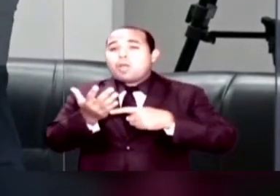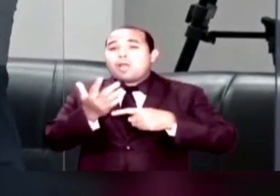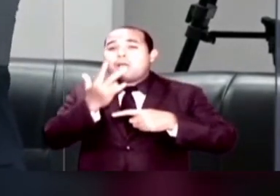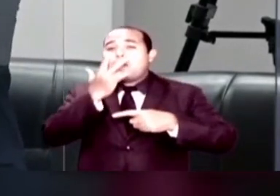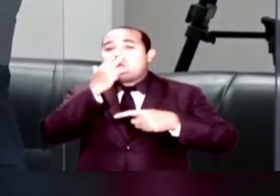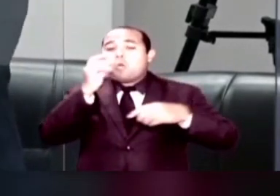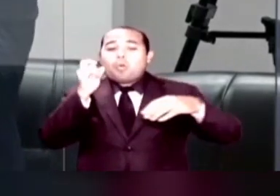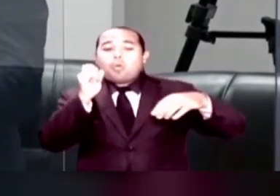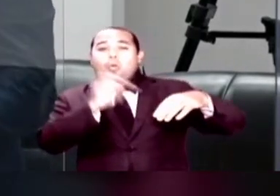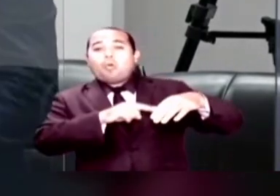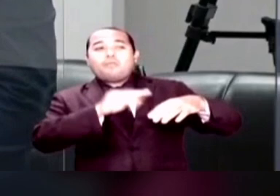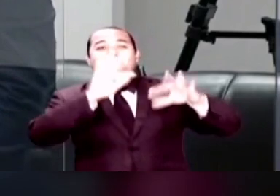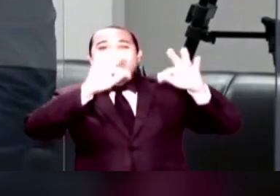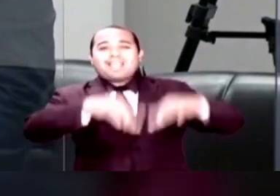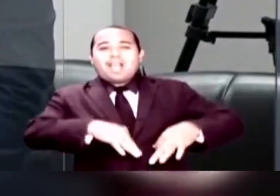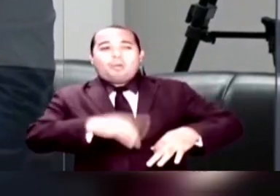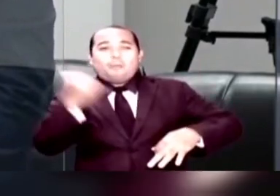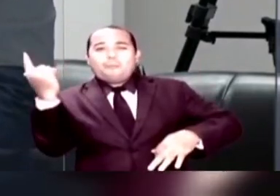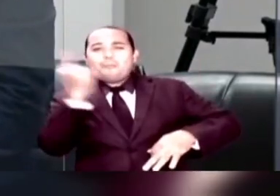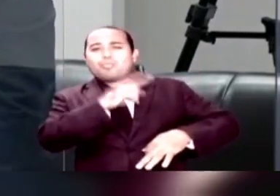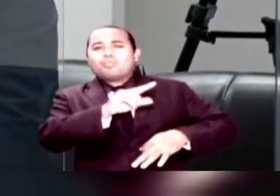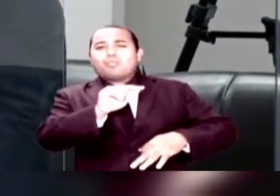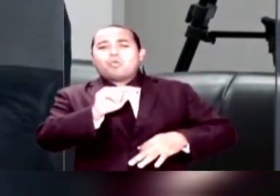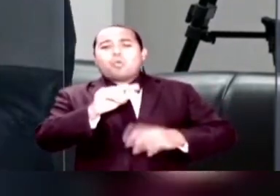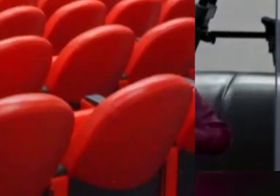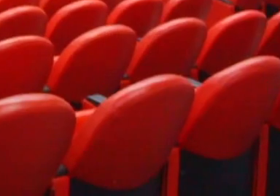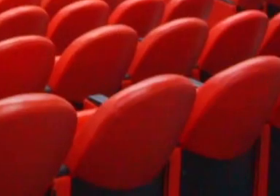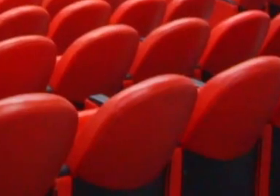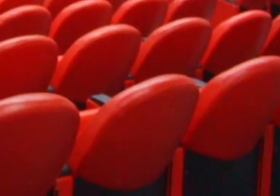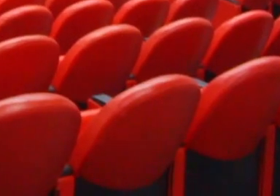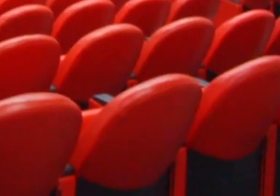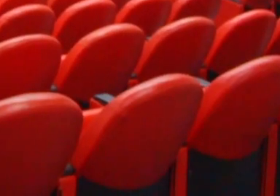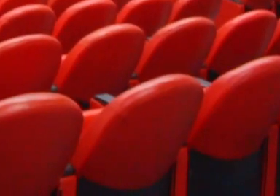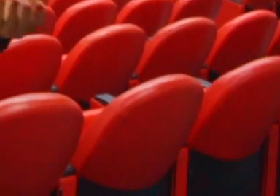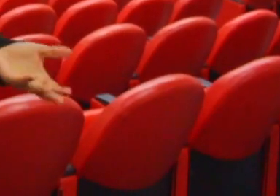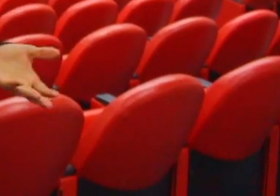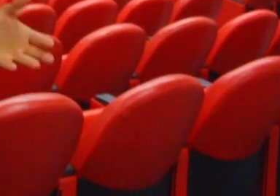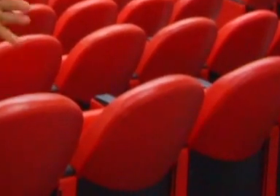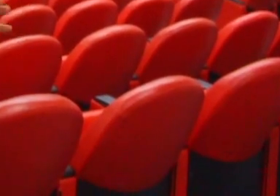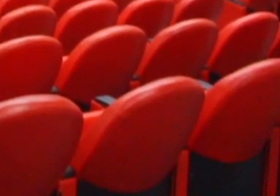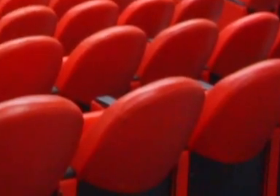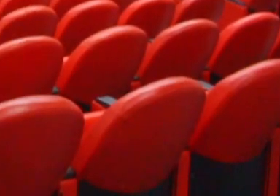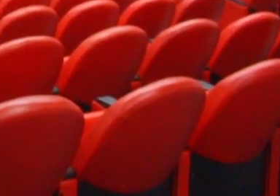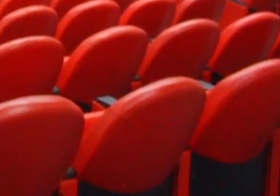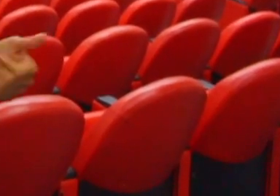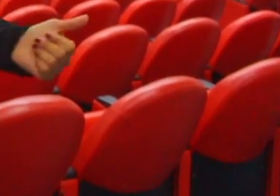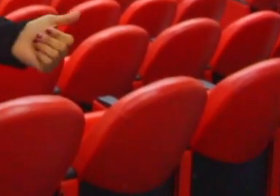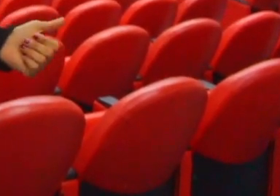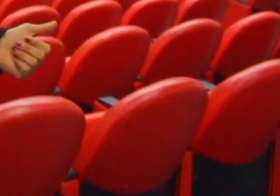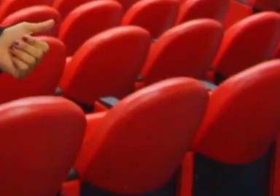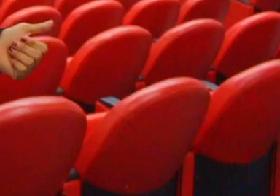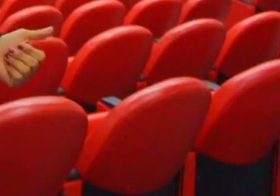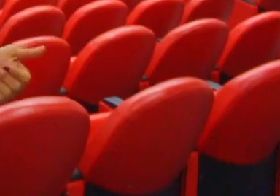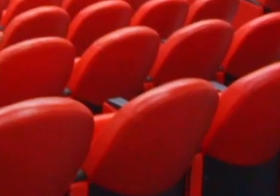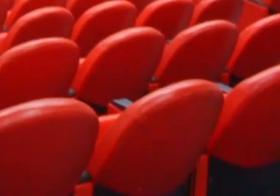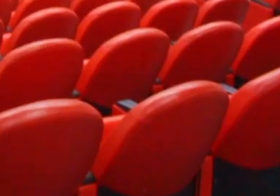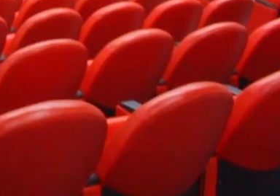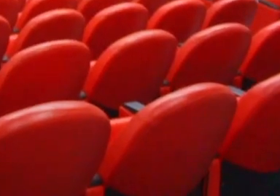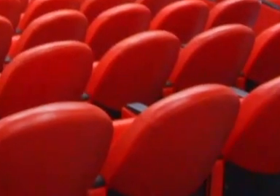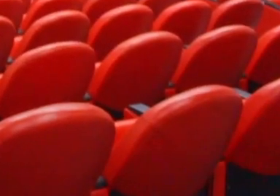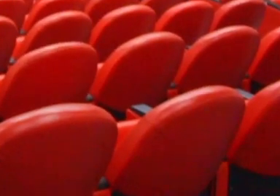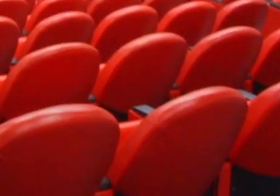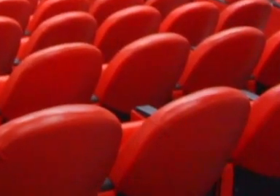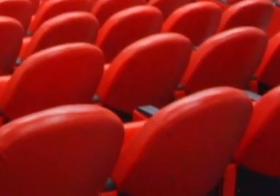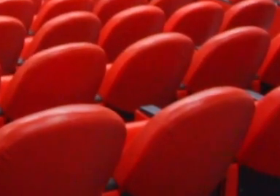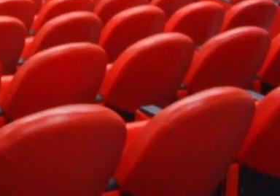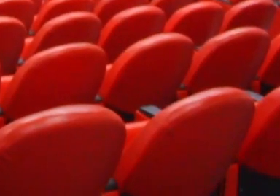saber o modelo que a gente quer dentro do município de Macaé quer saber mais sobre esses e outros assuntos que foram discutidos na